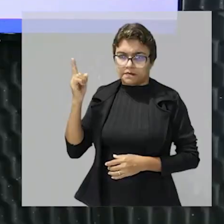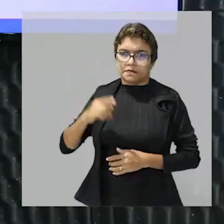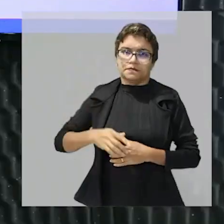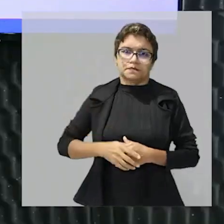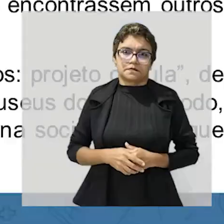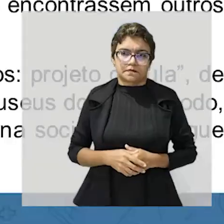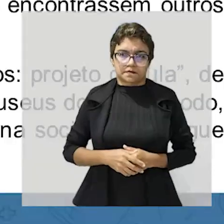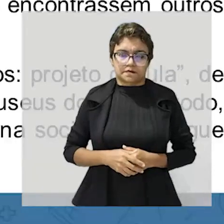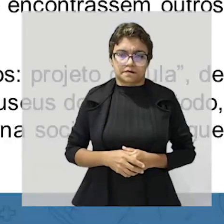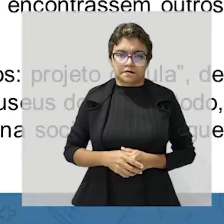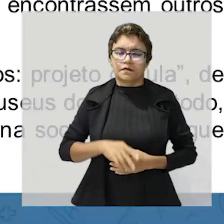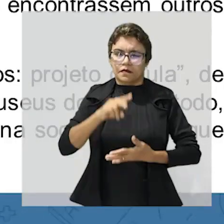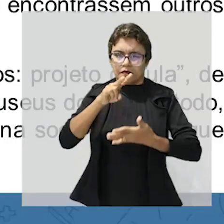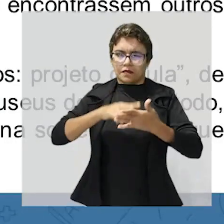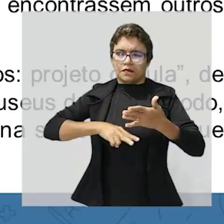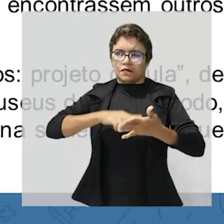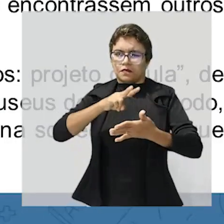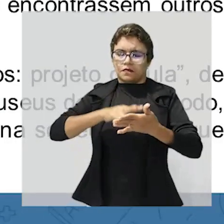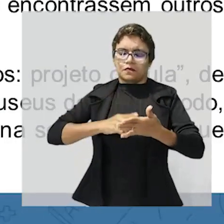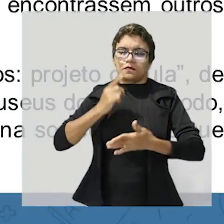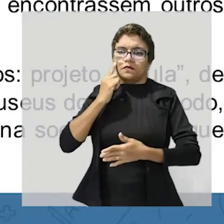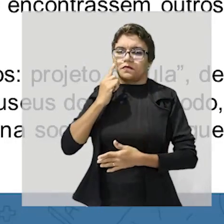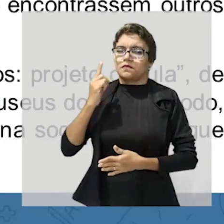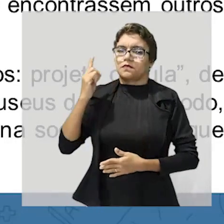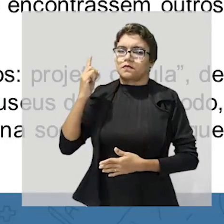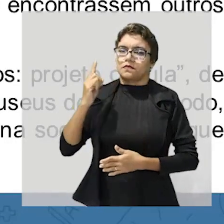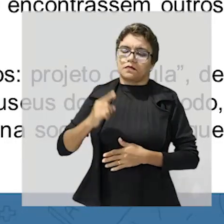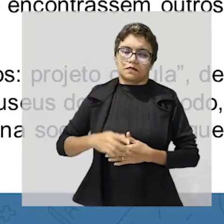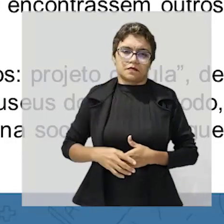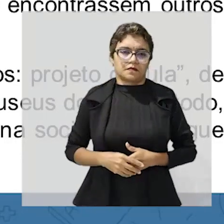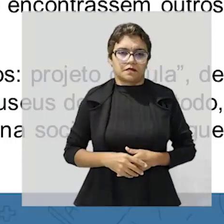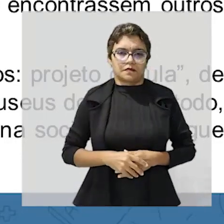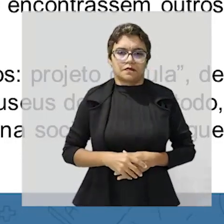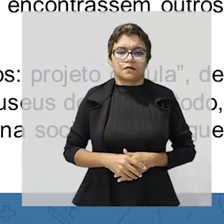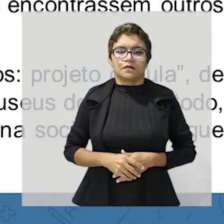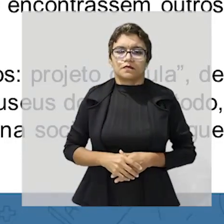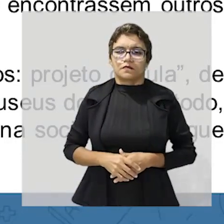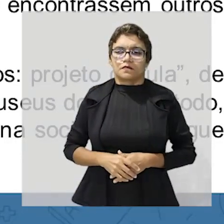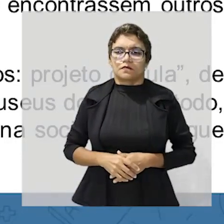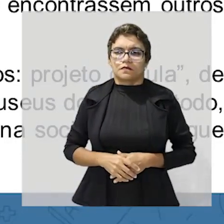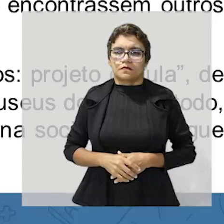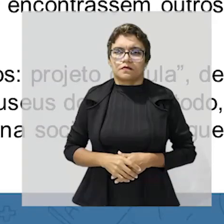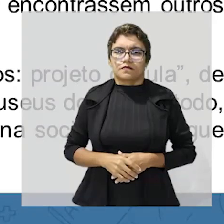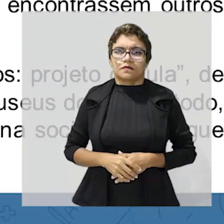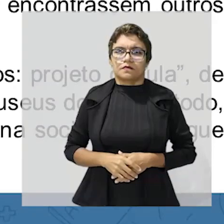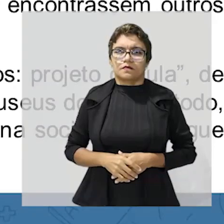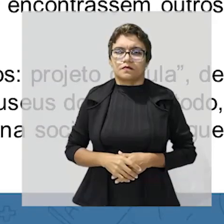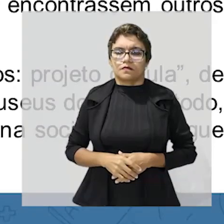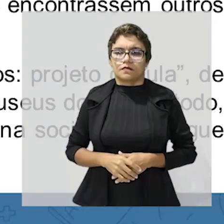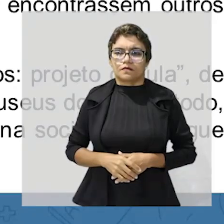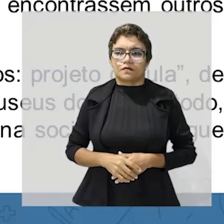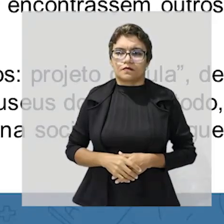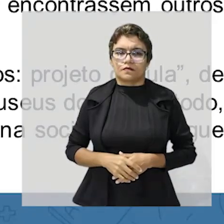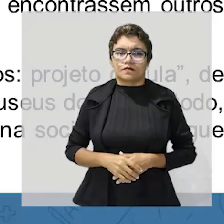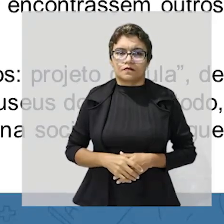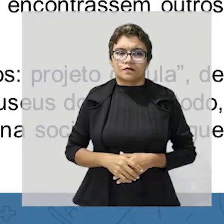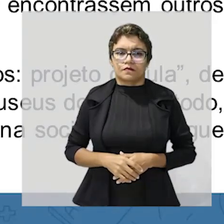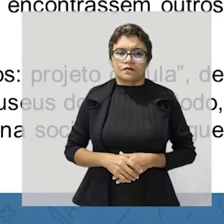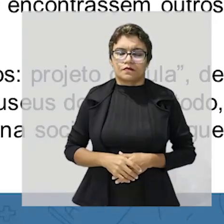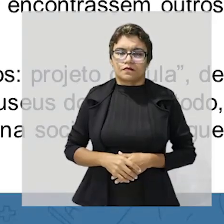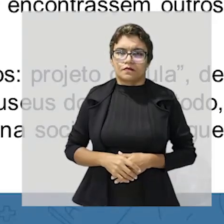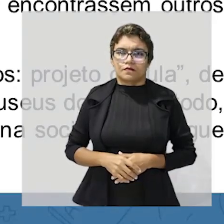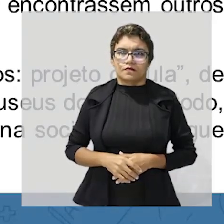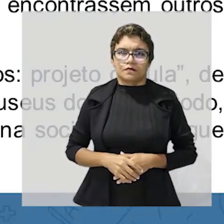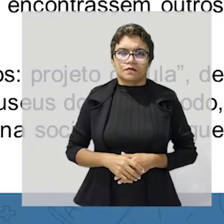golpe de 64, muitos artistas foram perseguidos e impedidos de mostrar suas obras. Toda a produção artística